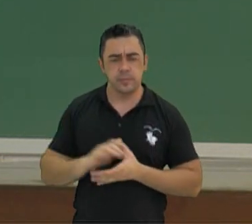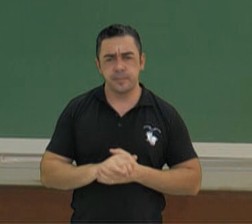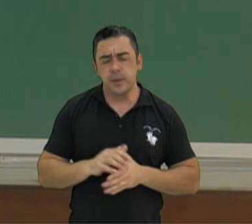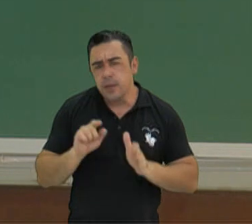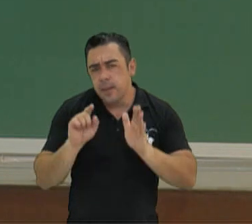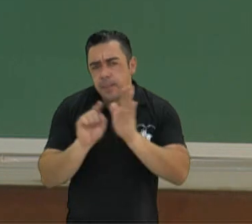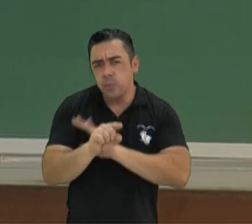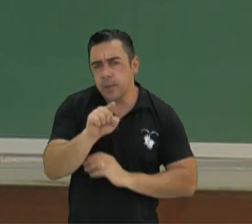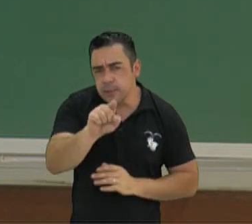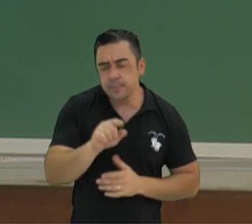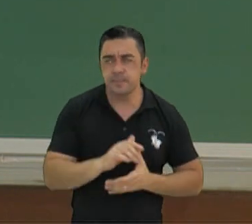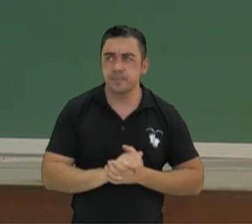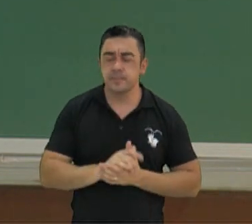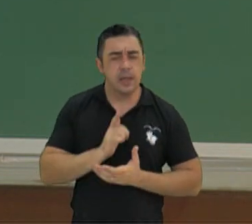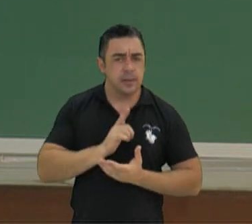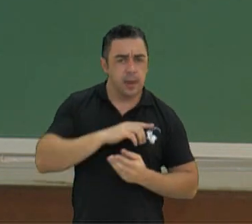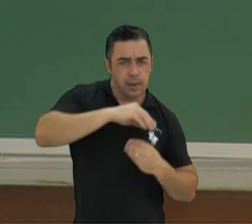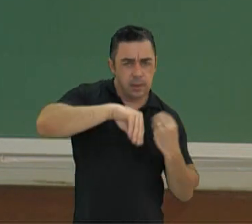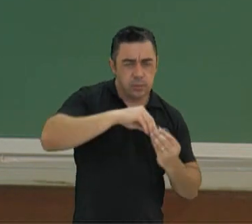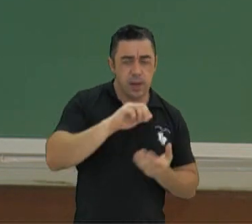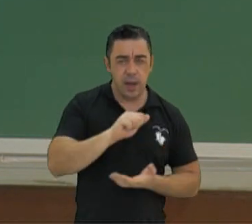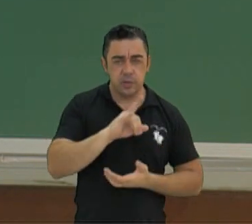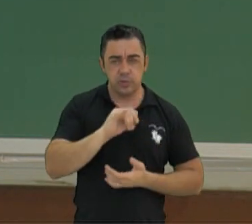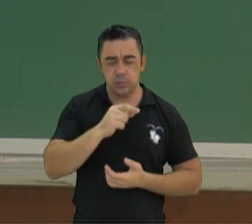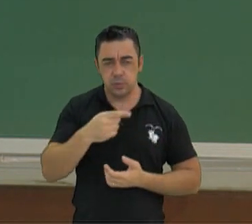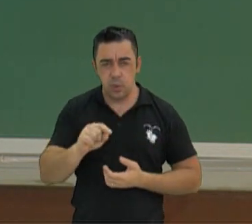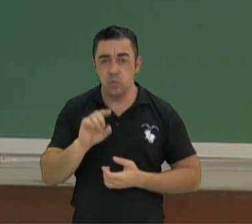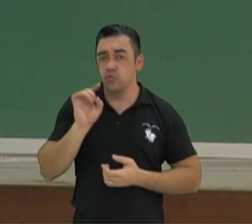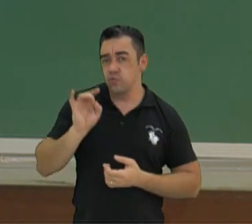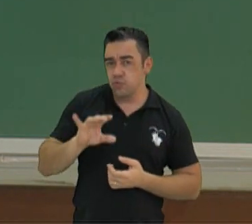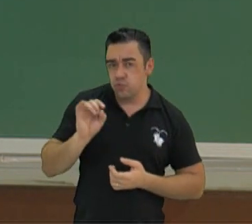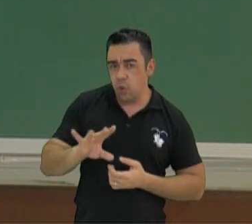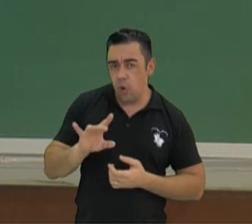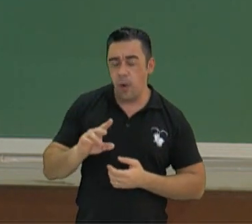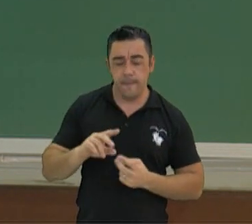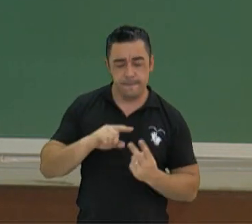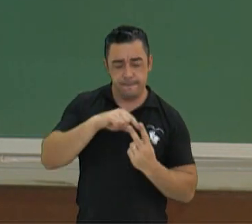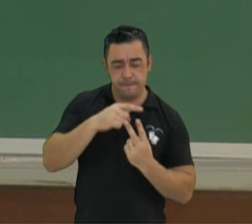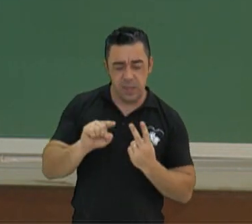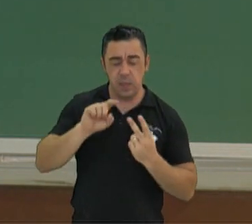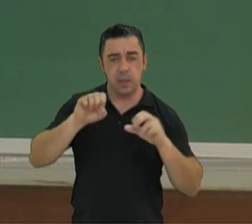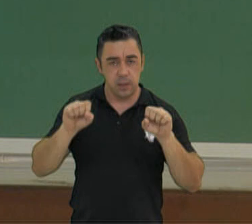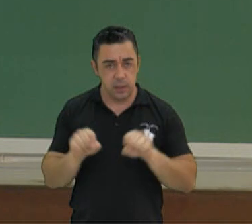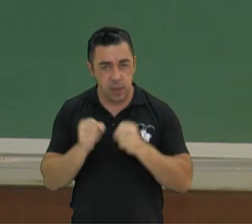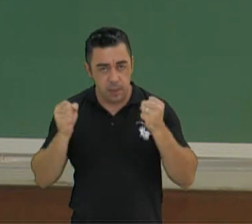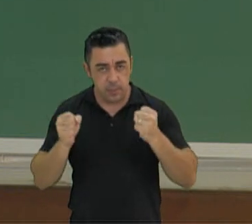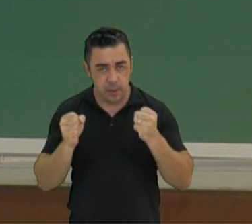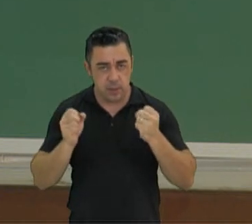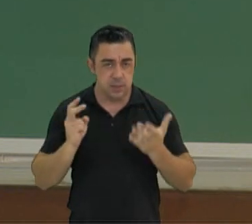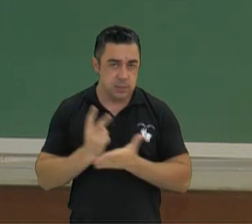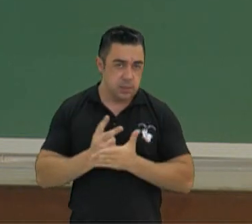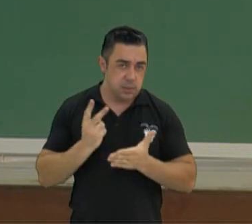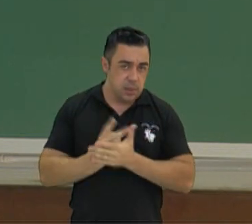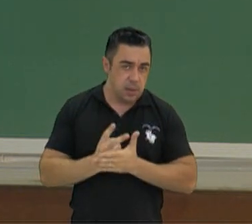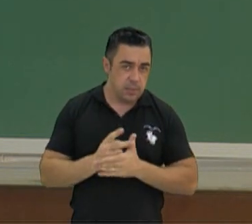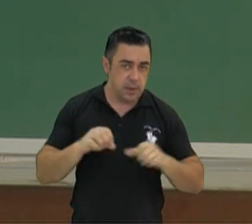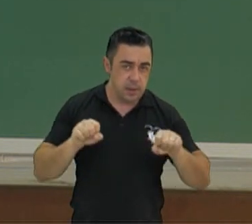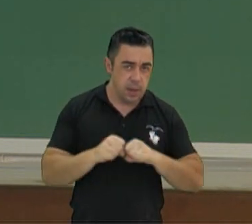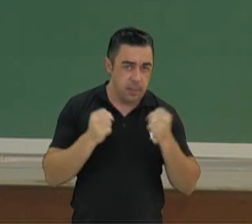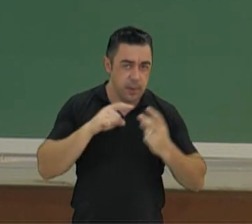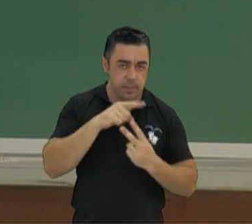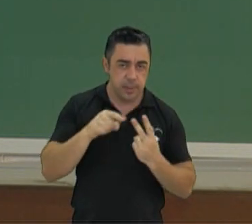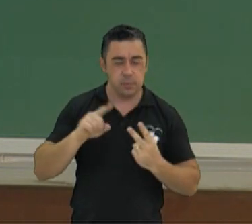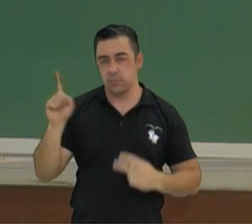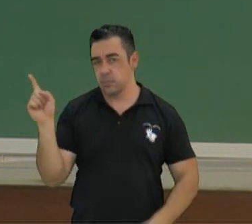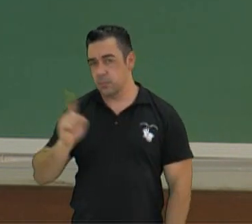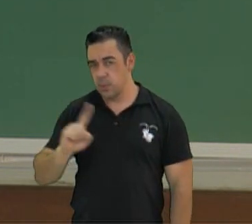perguntarem para vocês, nas reações de adição, apenas as ligações π são quebradas? Sempre são ligações π?